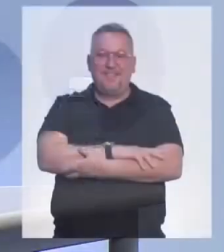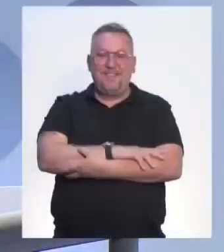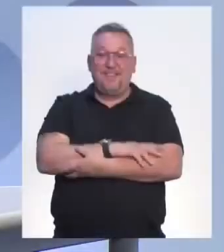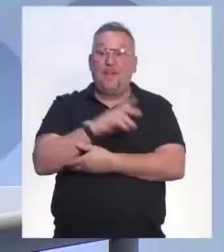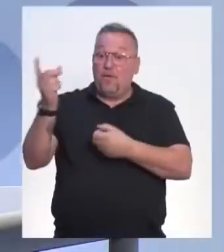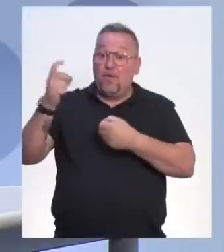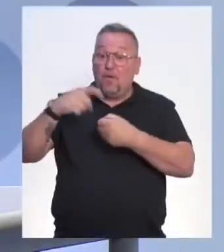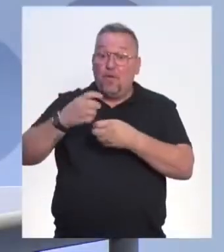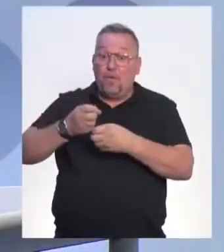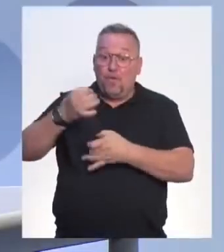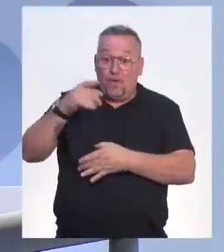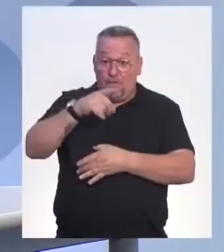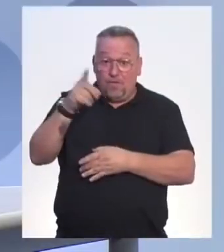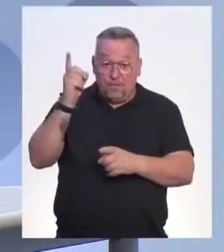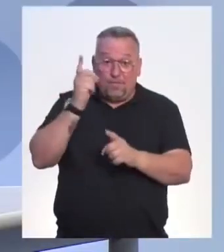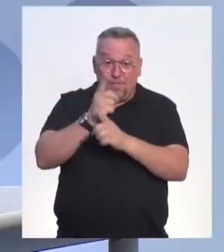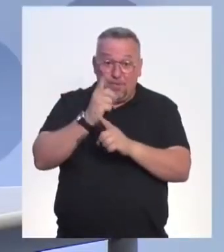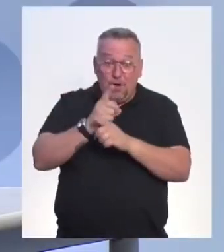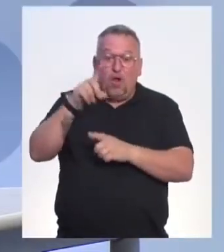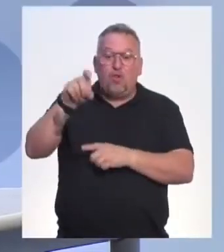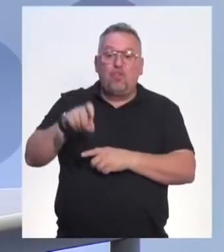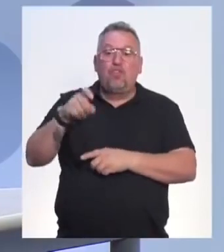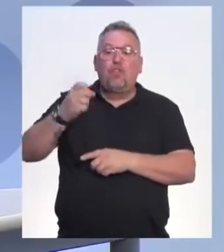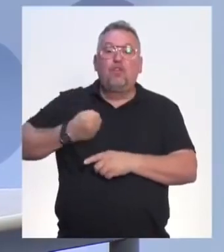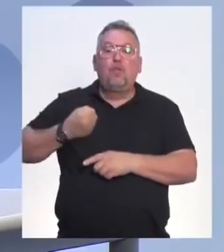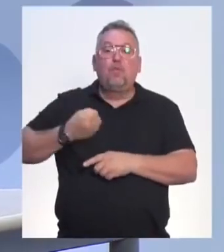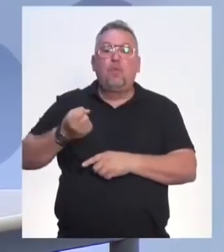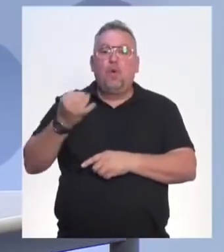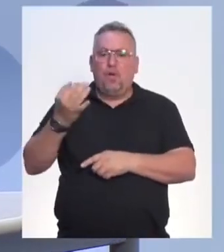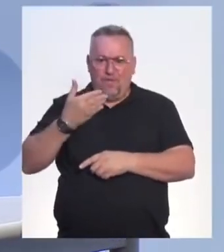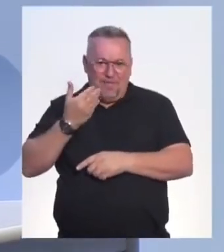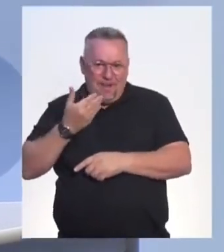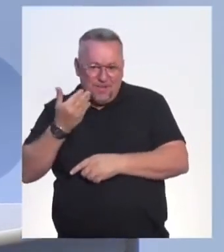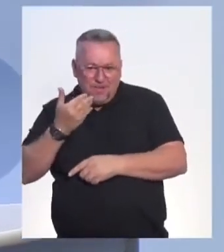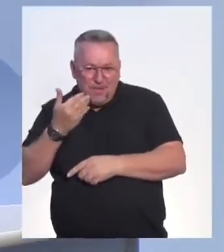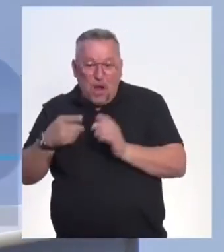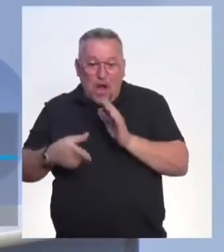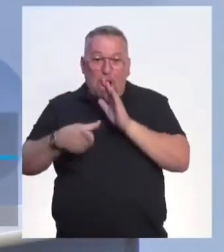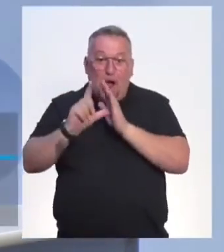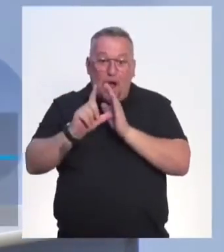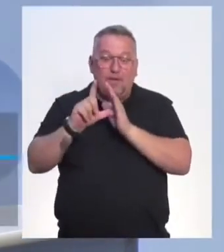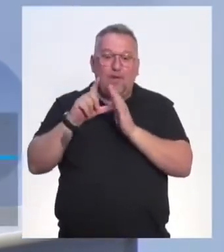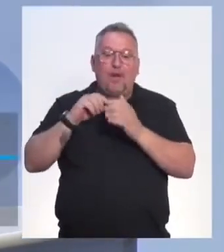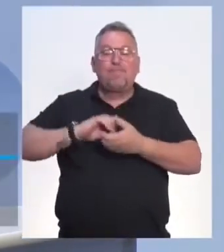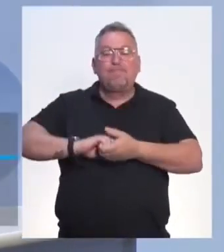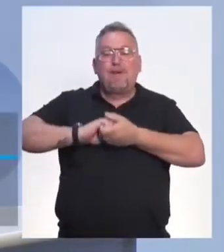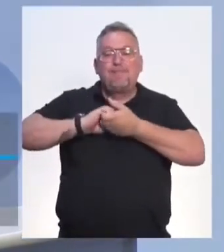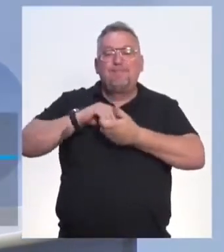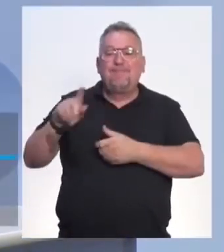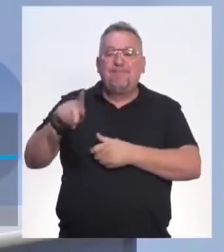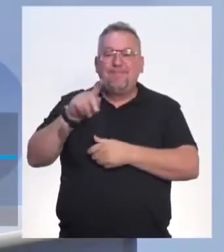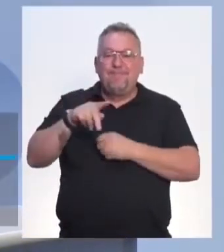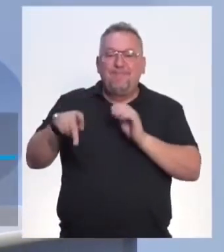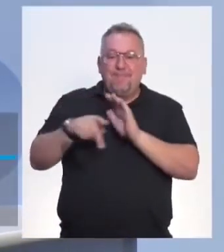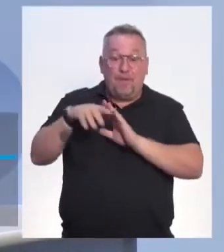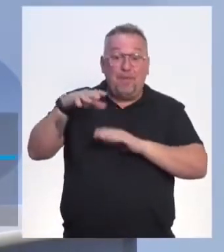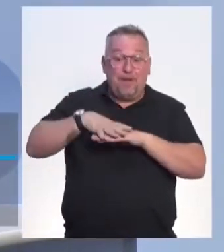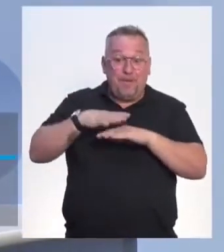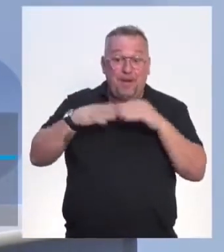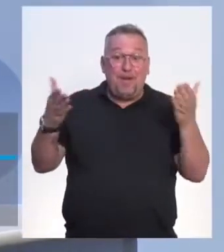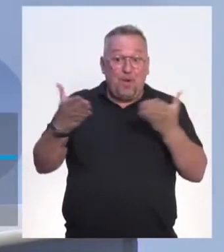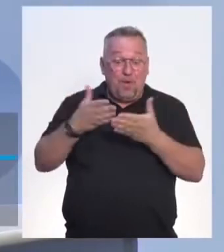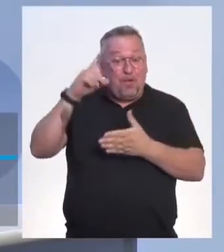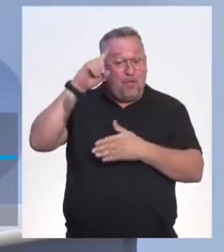Voltamos do chat. E aí, vocês descobriram o valor do X? Quanto deu? Foi fácil? Antes disso, eu quero mandar um parabéns para os professores de matemática, porque hoje é o dia